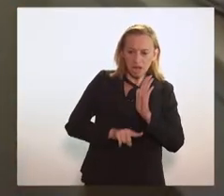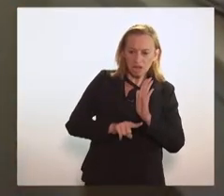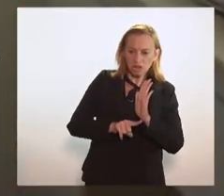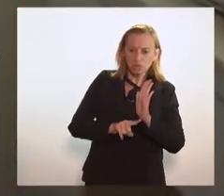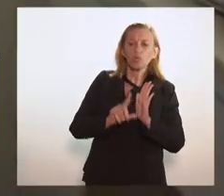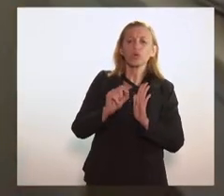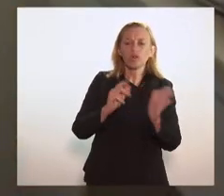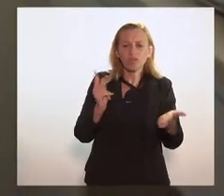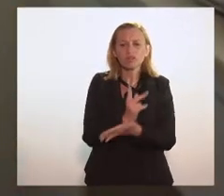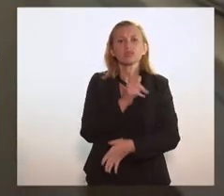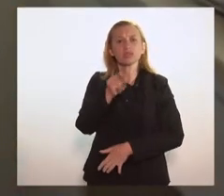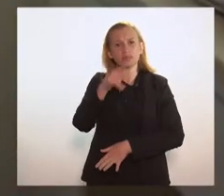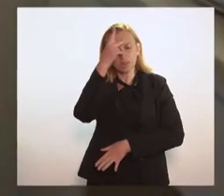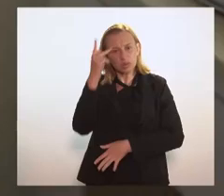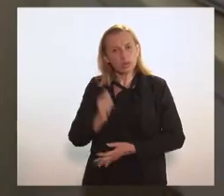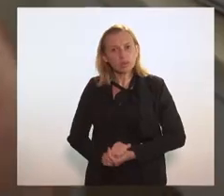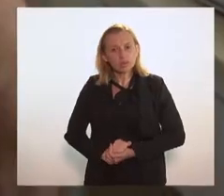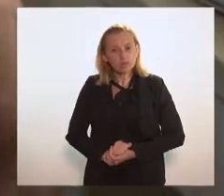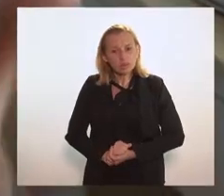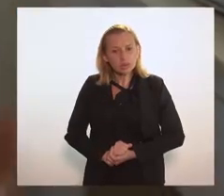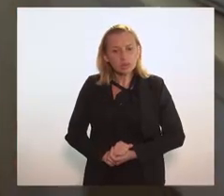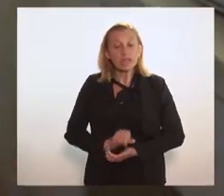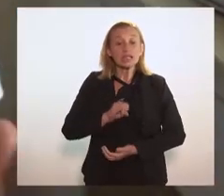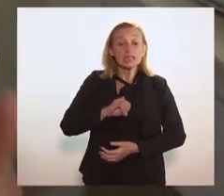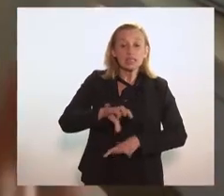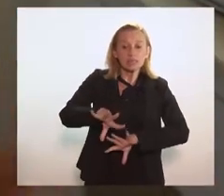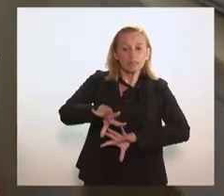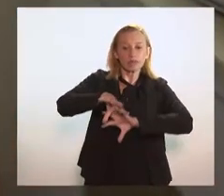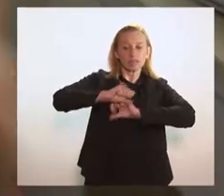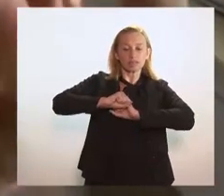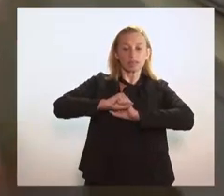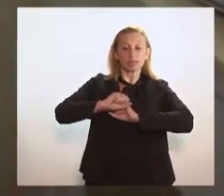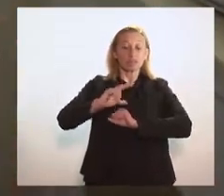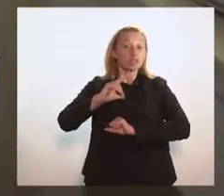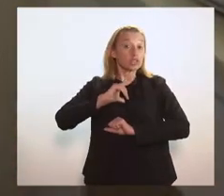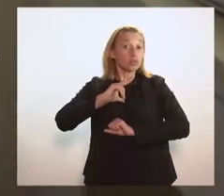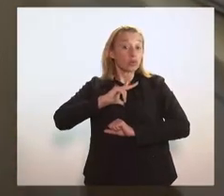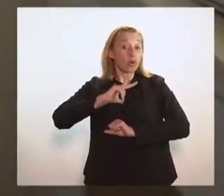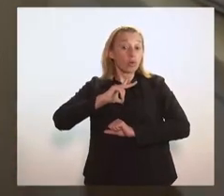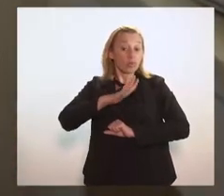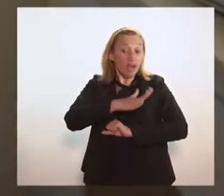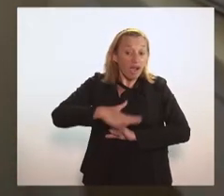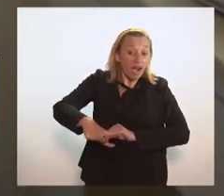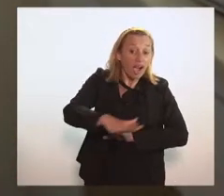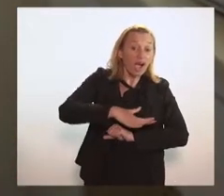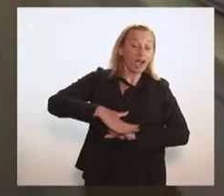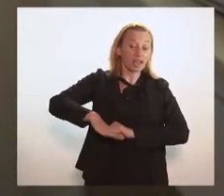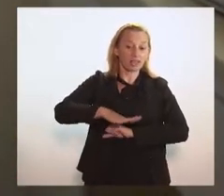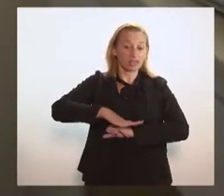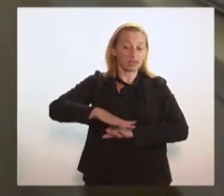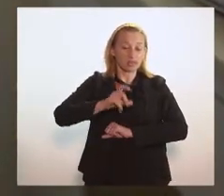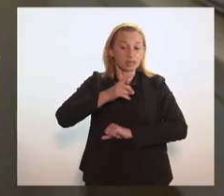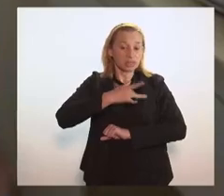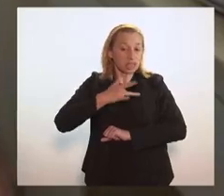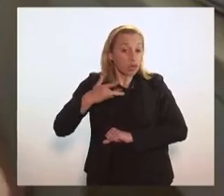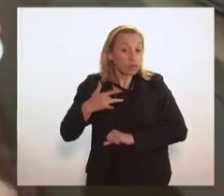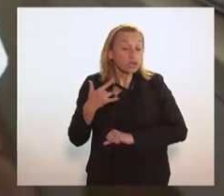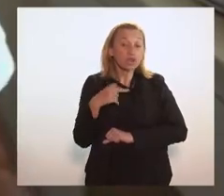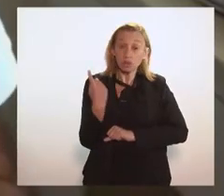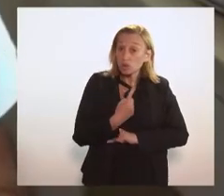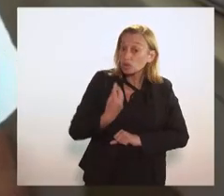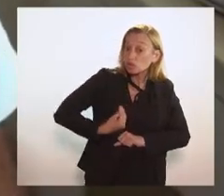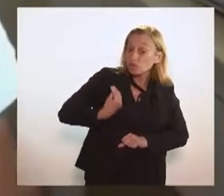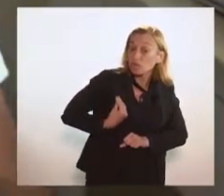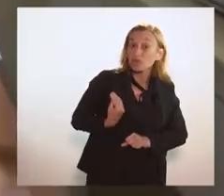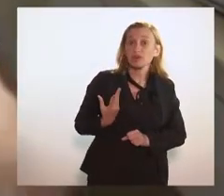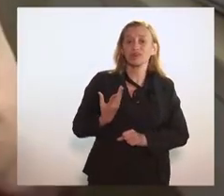essa pessoa? Se contaminar nas próprias redes de saúde. Então, nós estamos vivendo